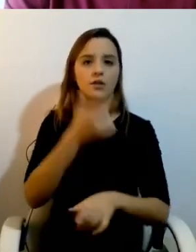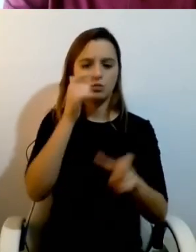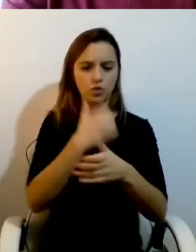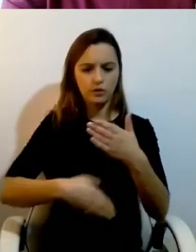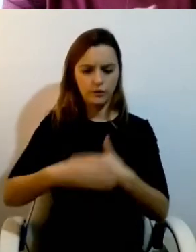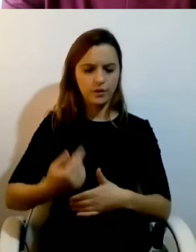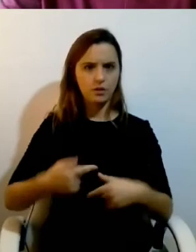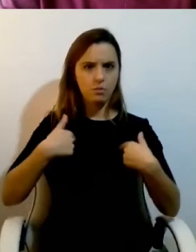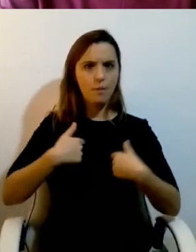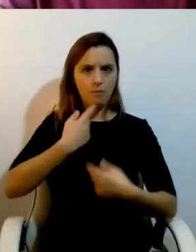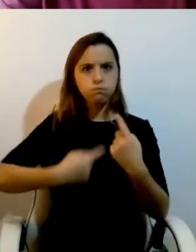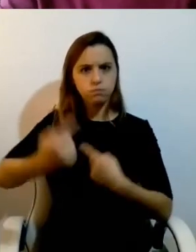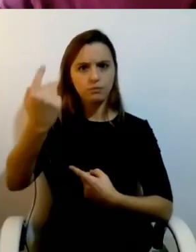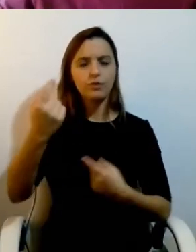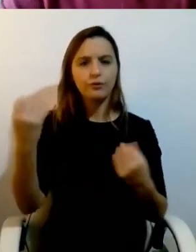entra